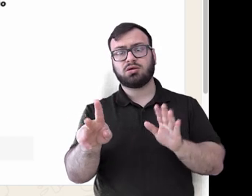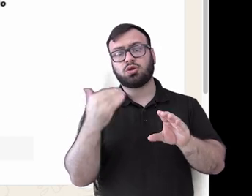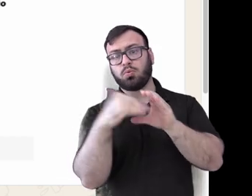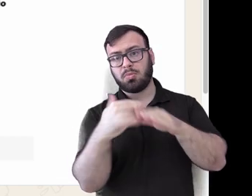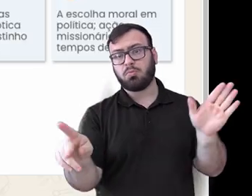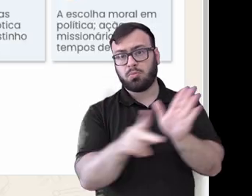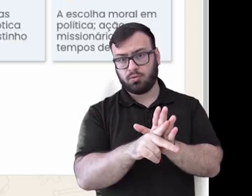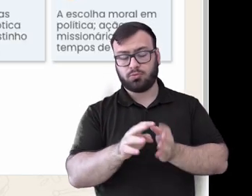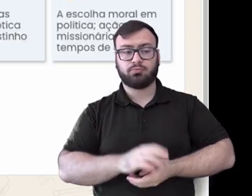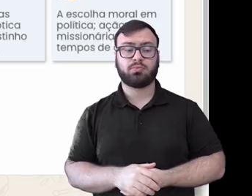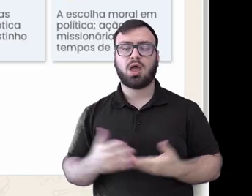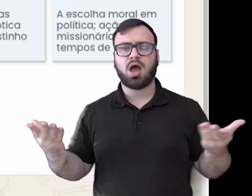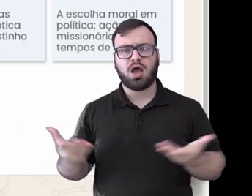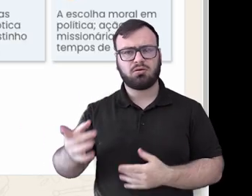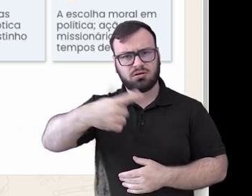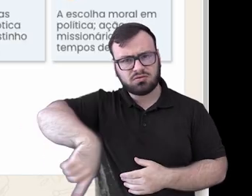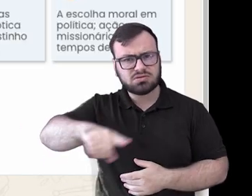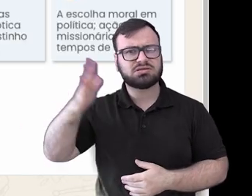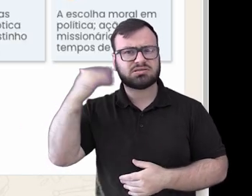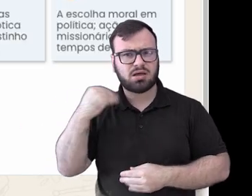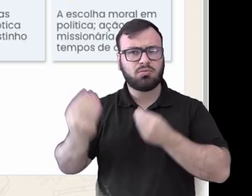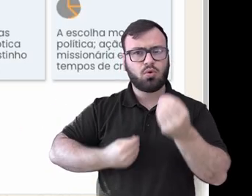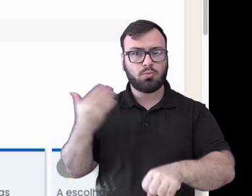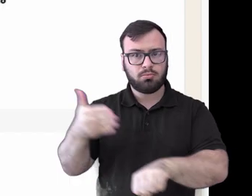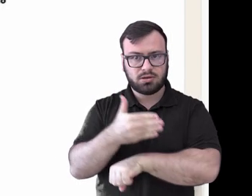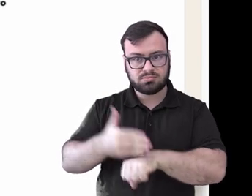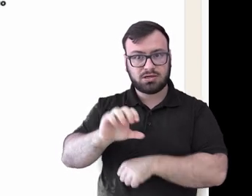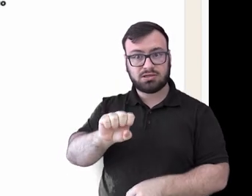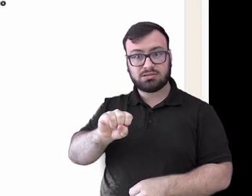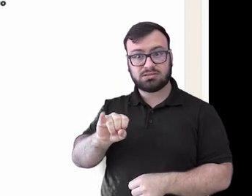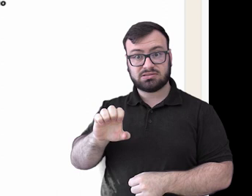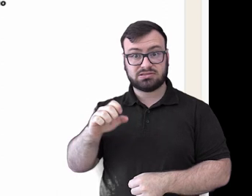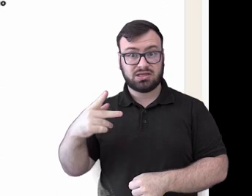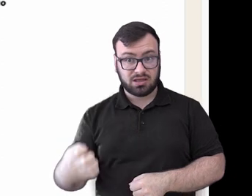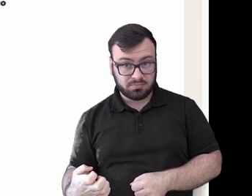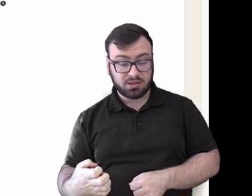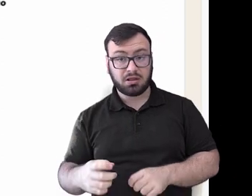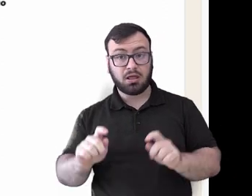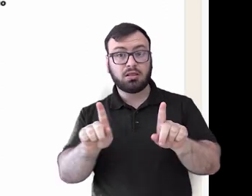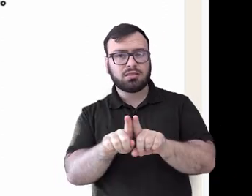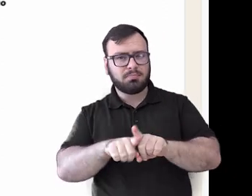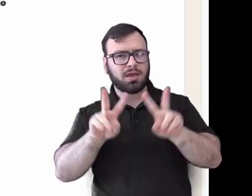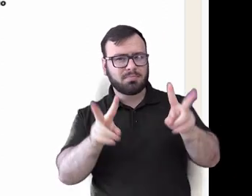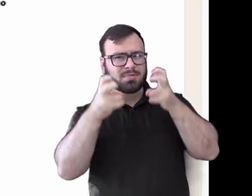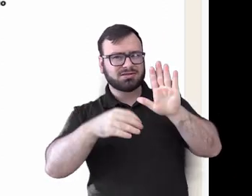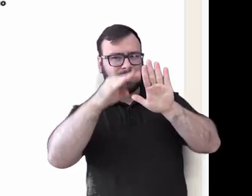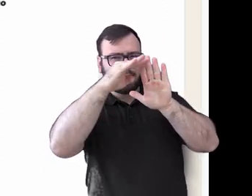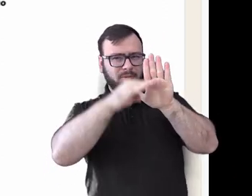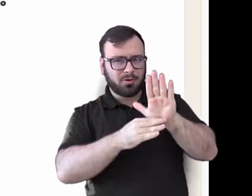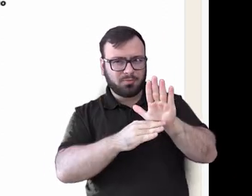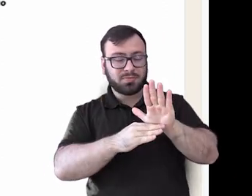2021@ufpr.br agora que você já sabe como participar da CIEP deu uma olhada na nossa programação